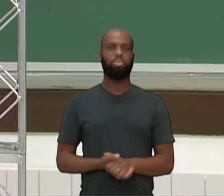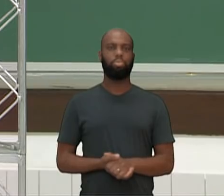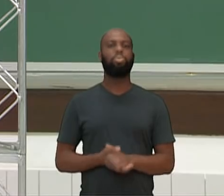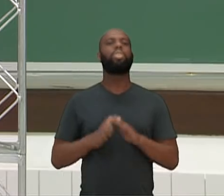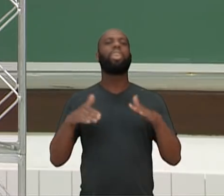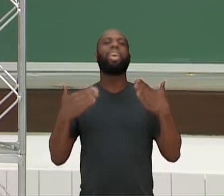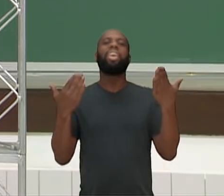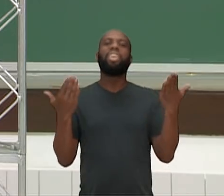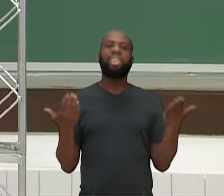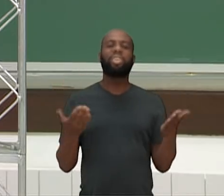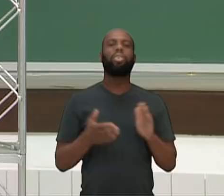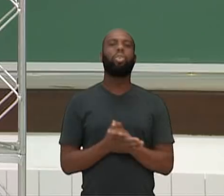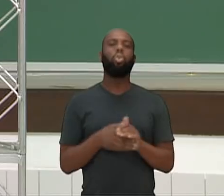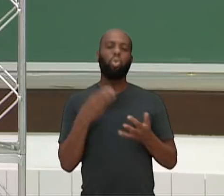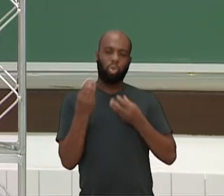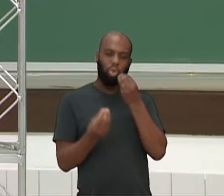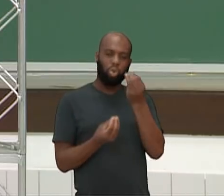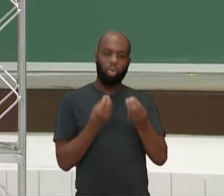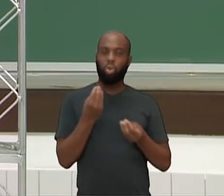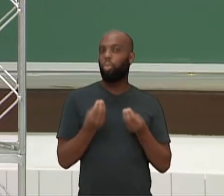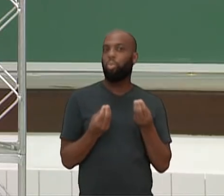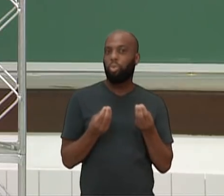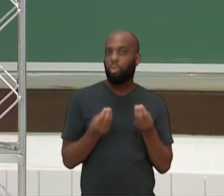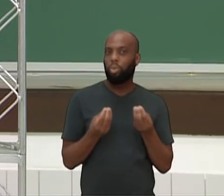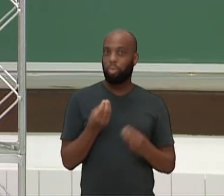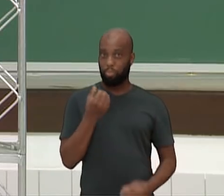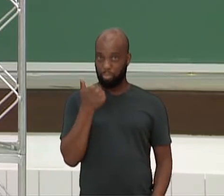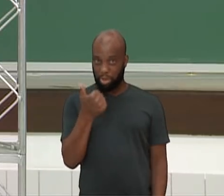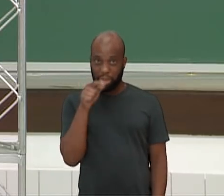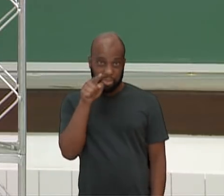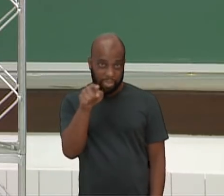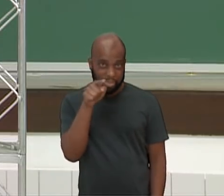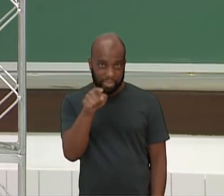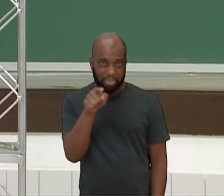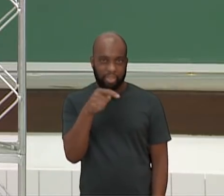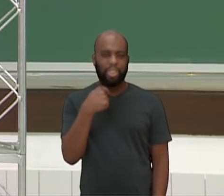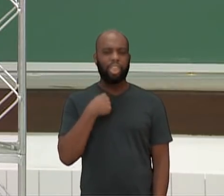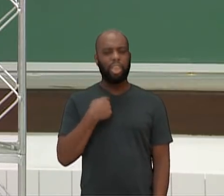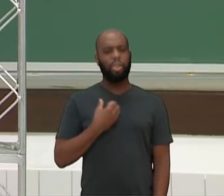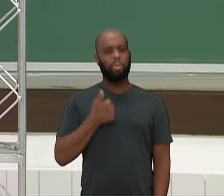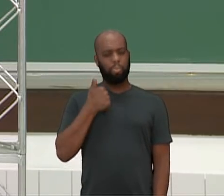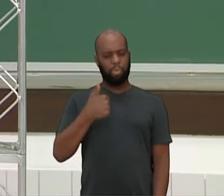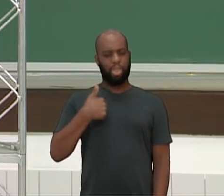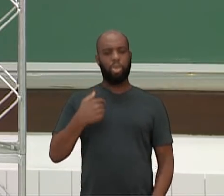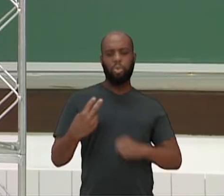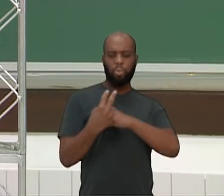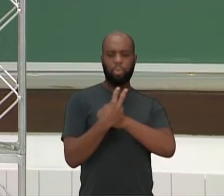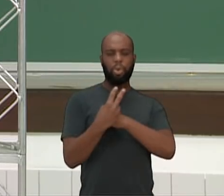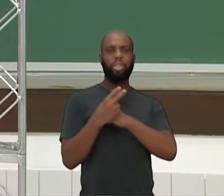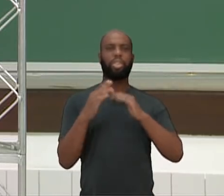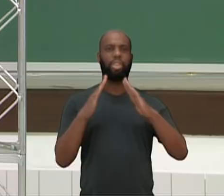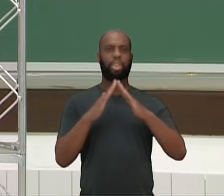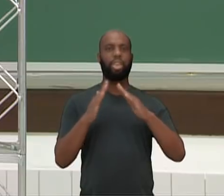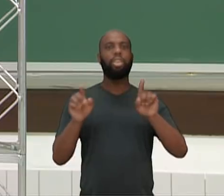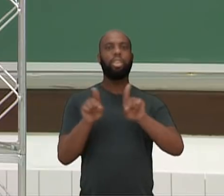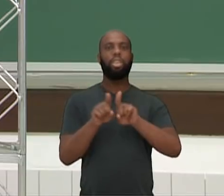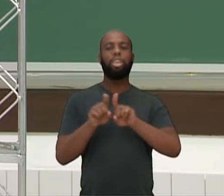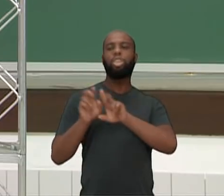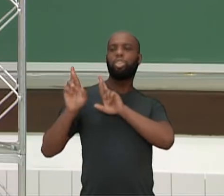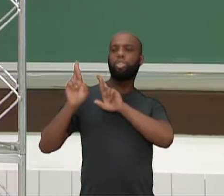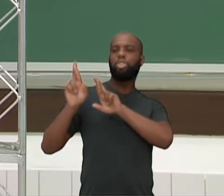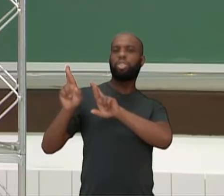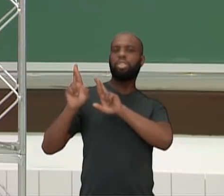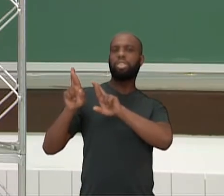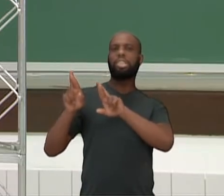E aí, turminha, como estão? Espero que bem. Eu estou bem, estou me cuidando em casa, né? Torcendo para